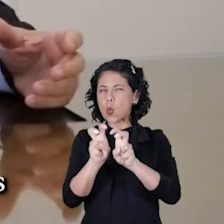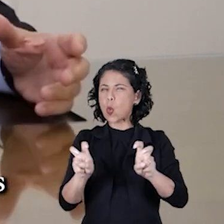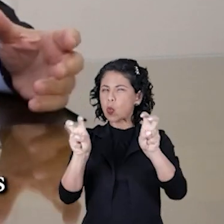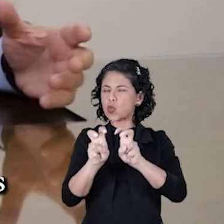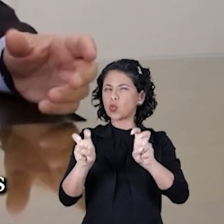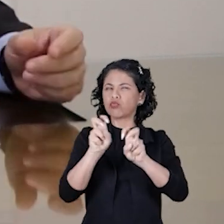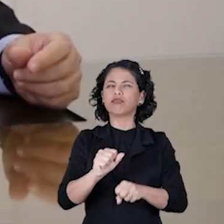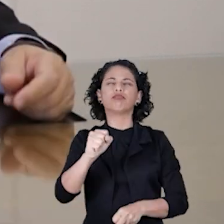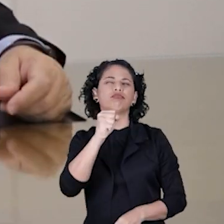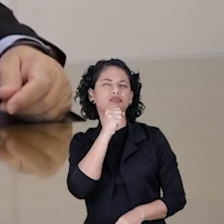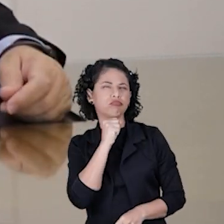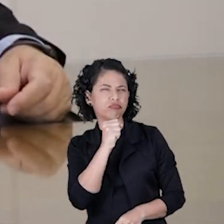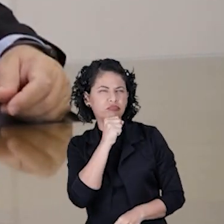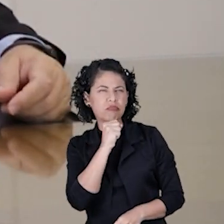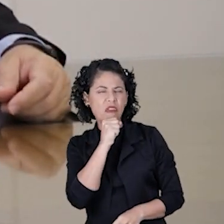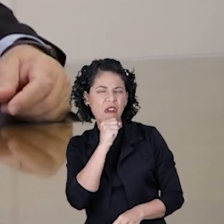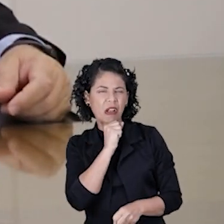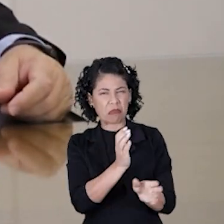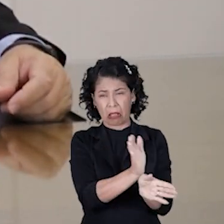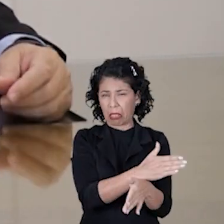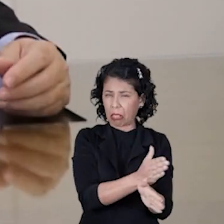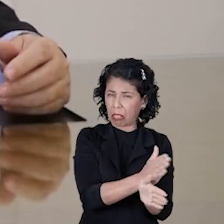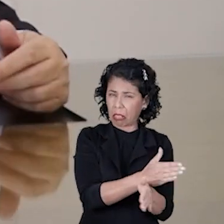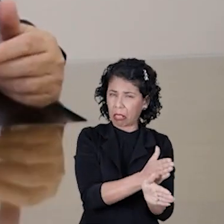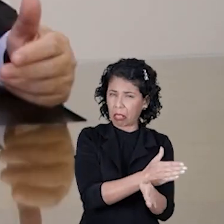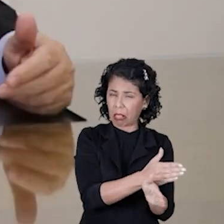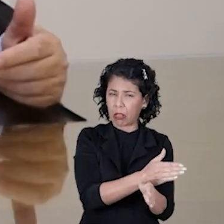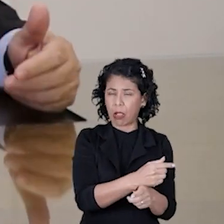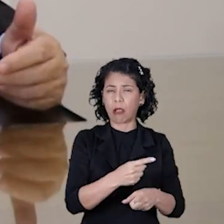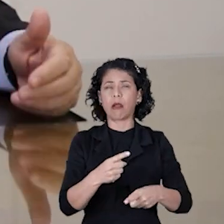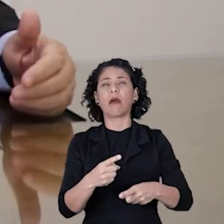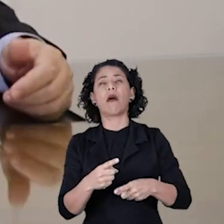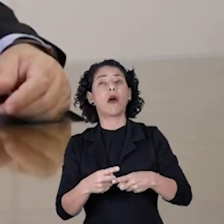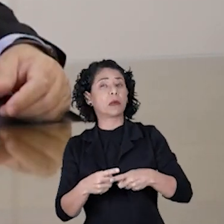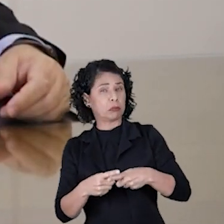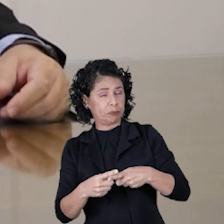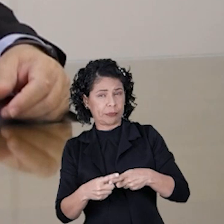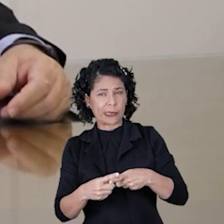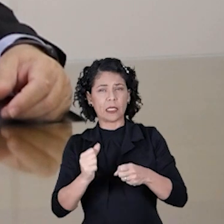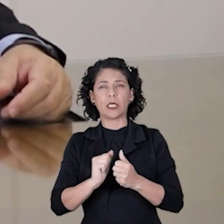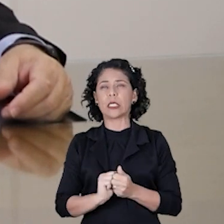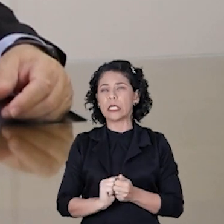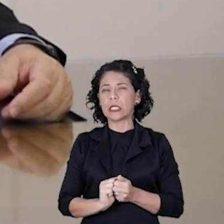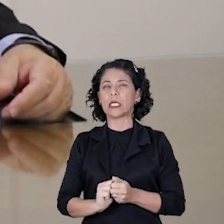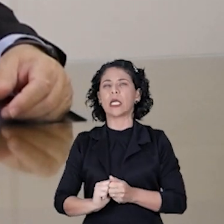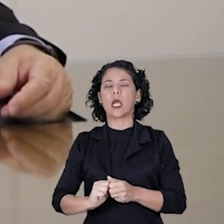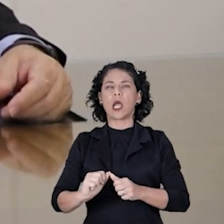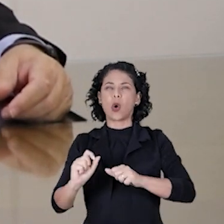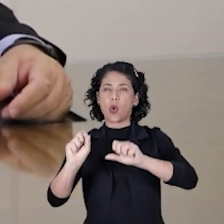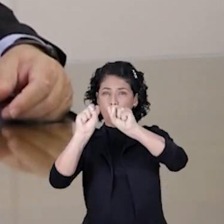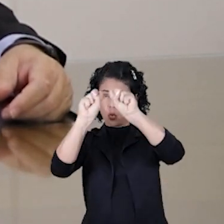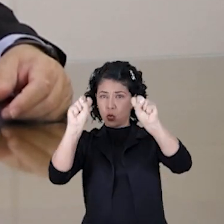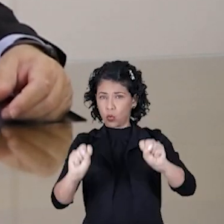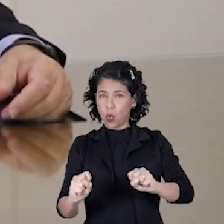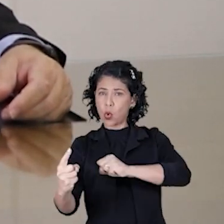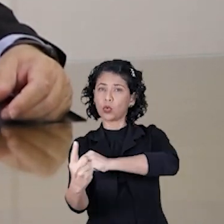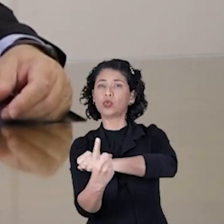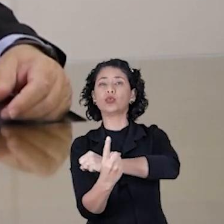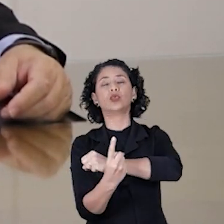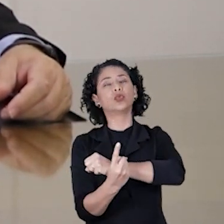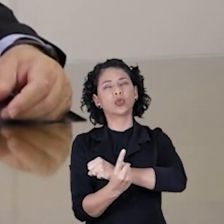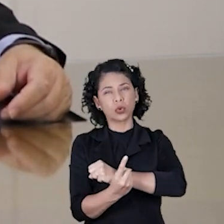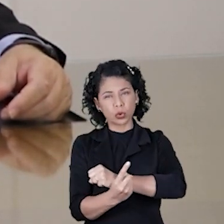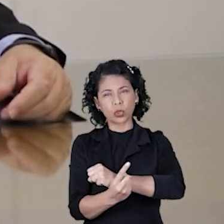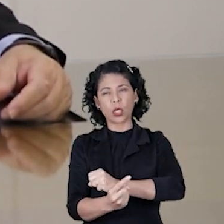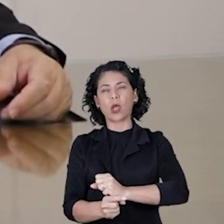computadores montados, completos, para que as comarcas possam fazer a substituição daqueles equipamentos que